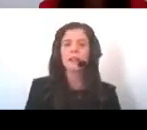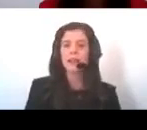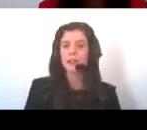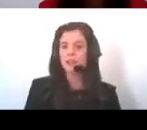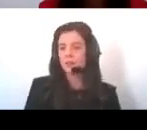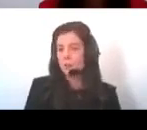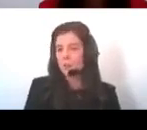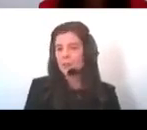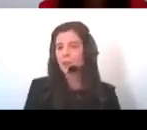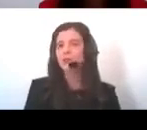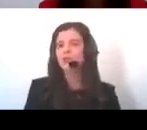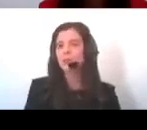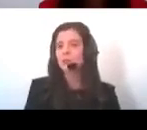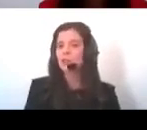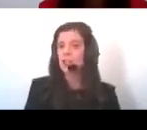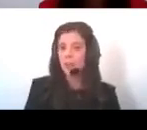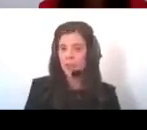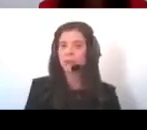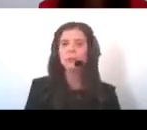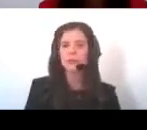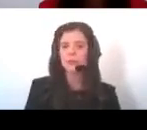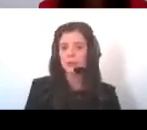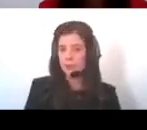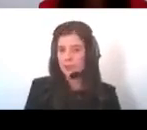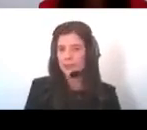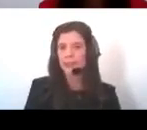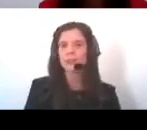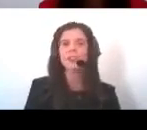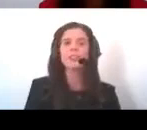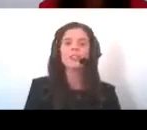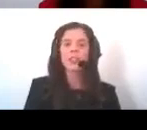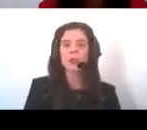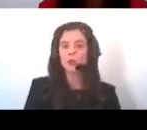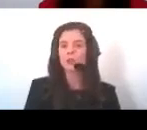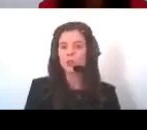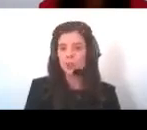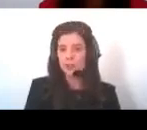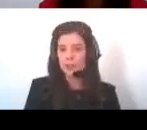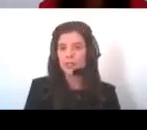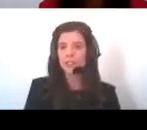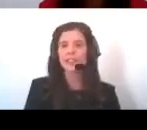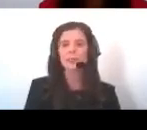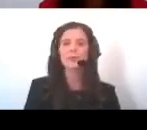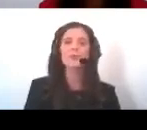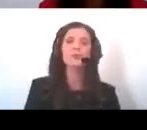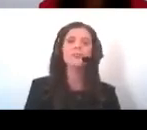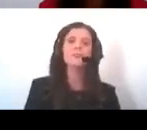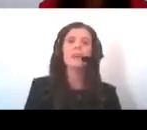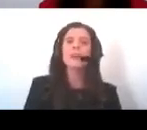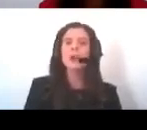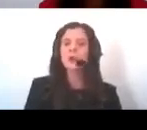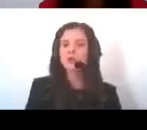Que disponibilizam alguns tipos de medicamento para a sociedade, de acordo com as normativas também ditadas pelo